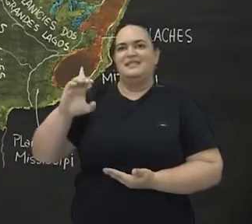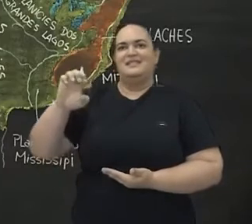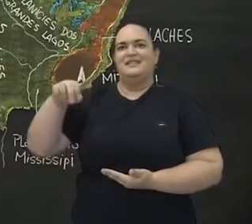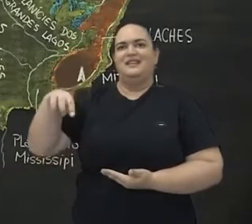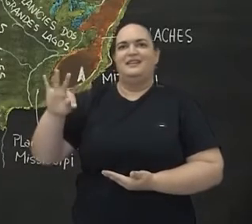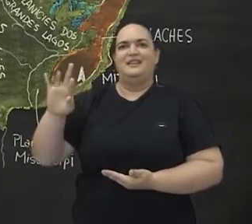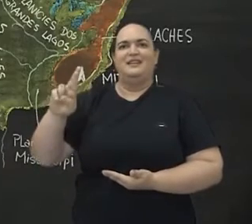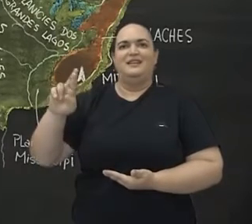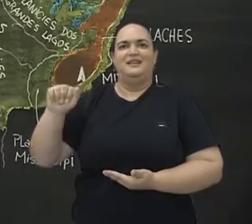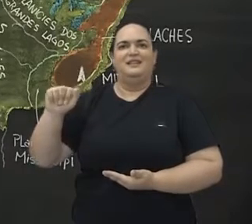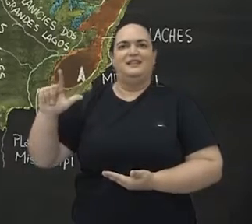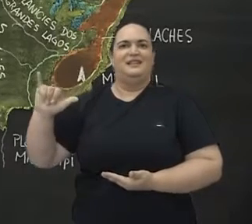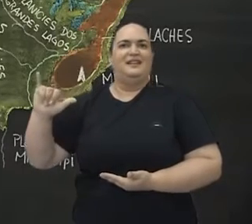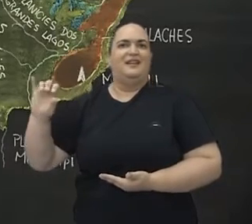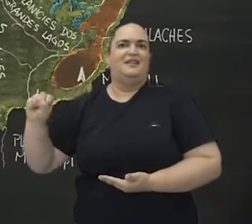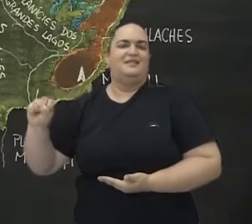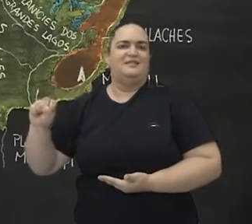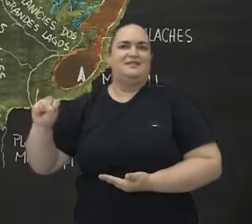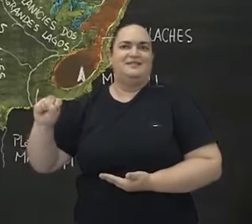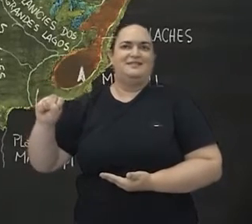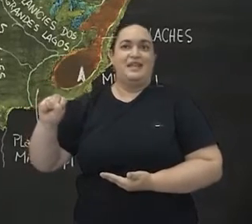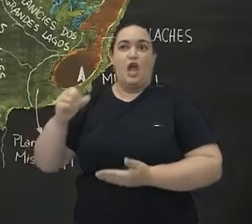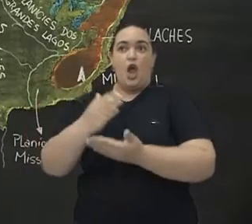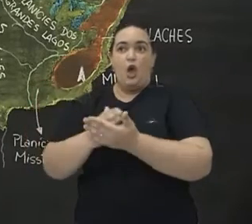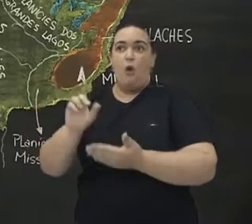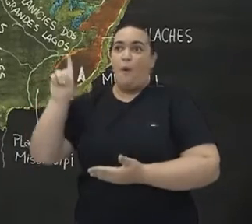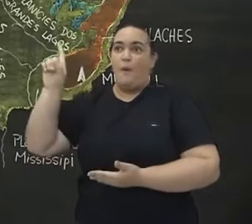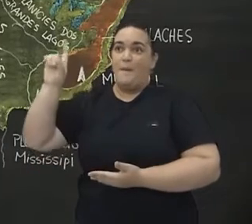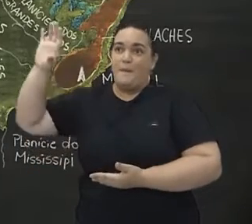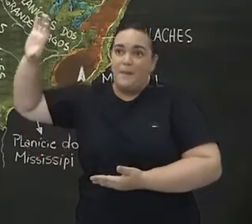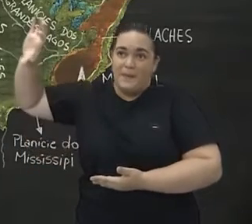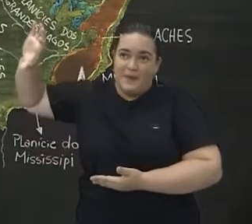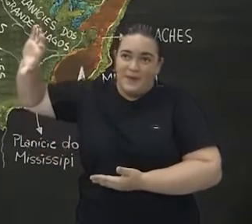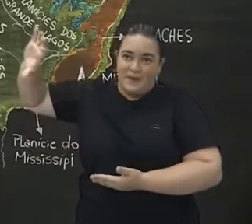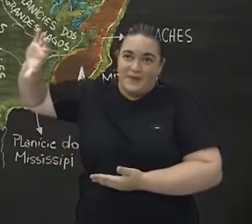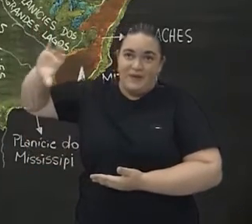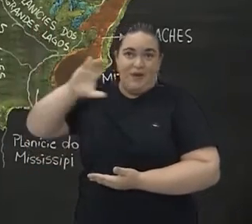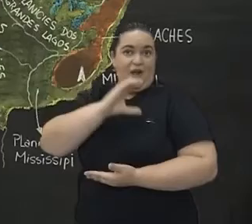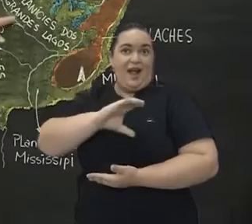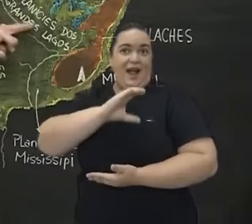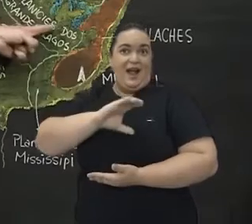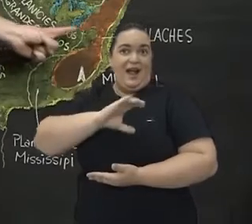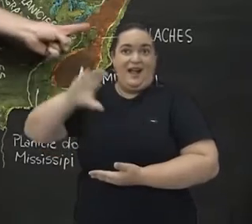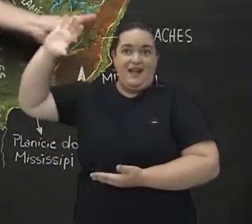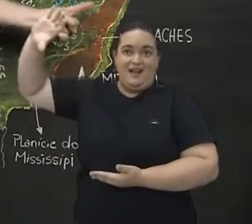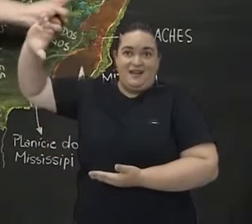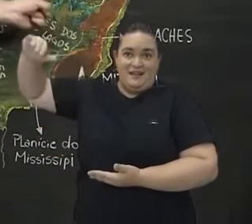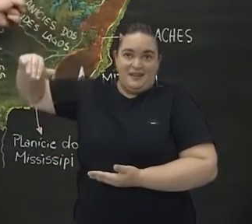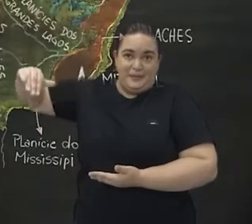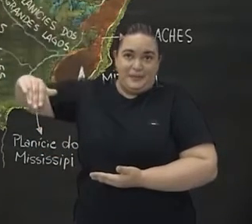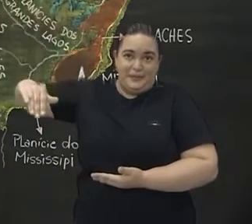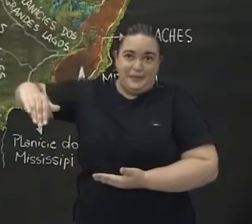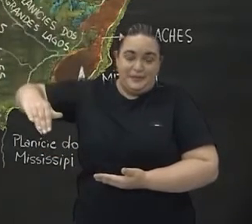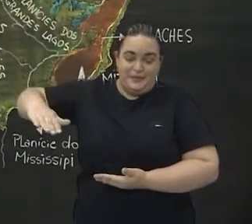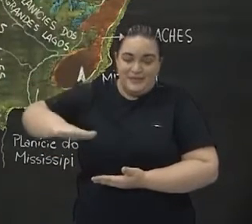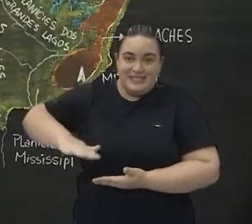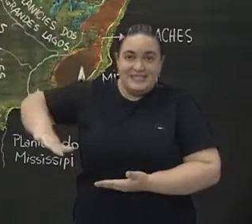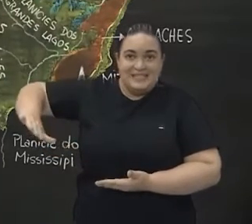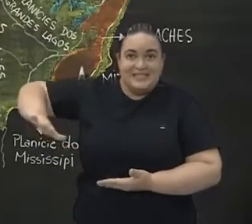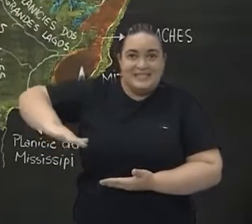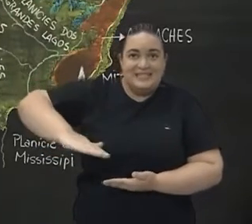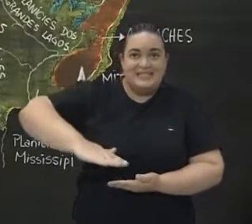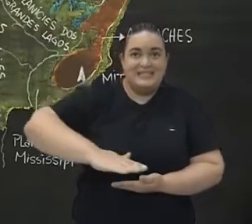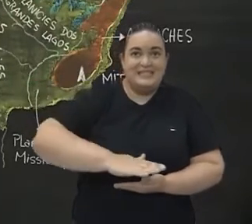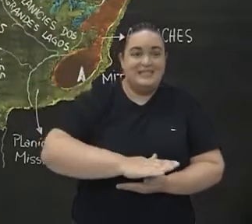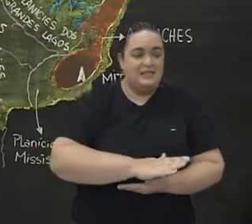centrais da América Anglo-Saxônica começam lá com as planícies lacustres, na região do Canadá, passando pelas planícies dos Grandes Lagos e chegando ao